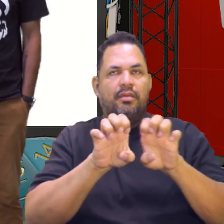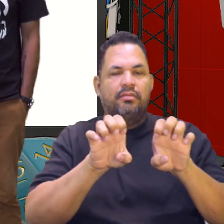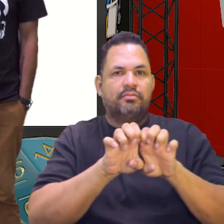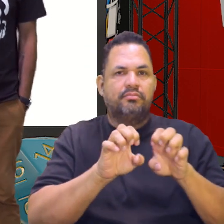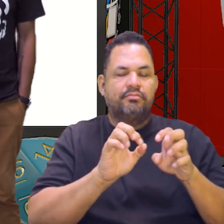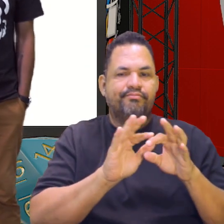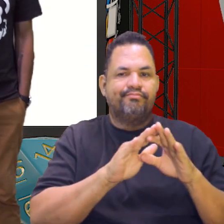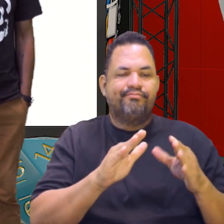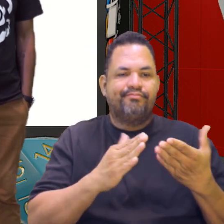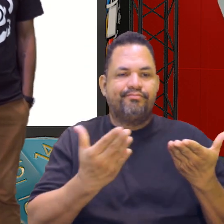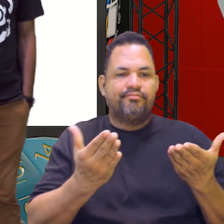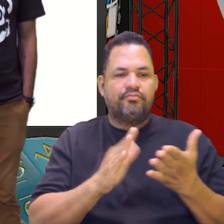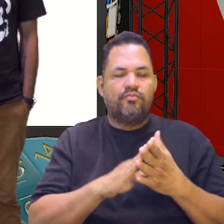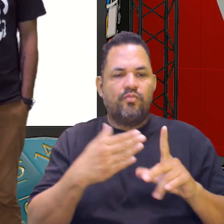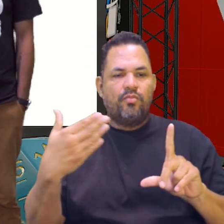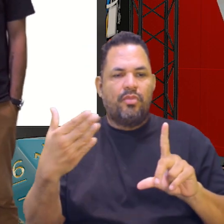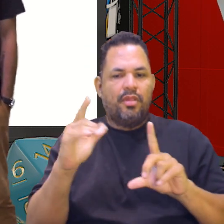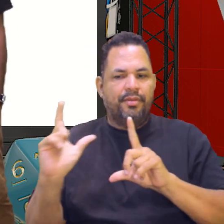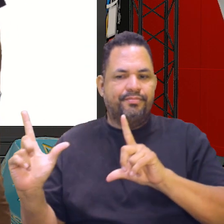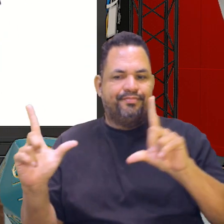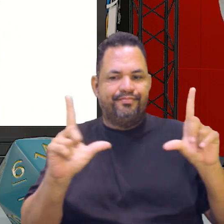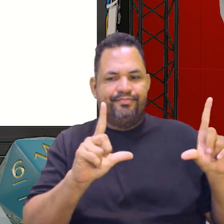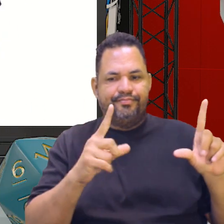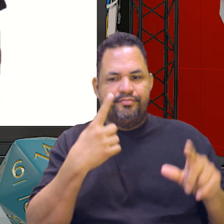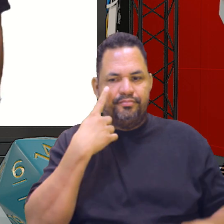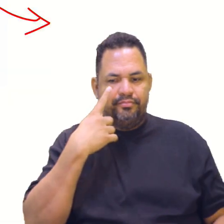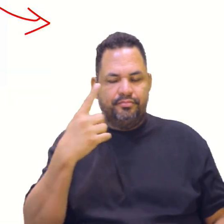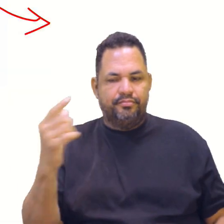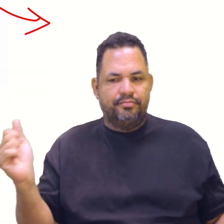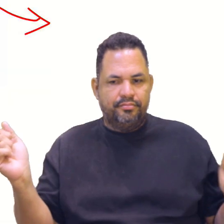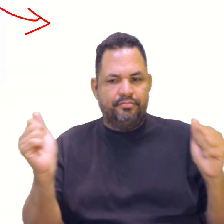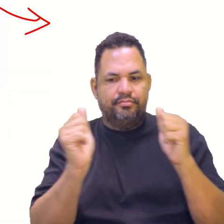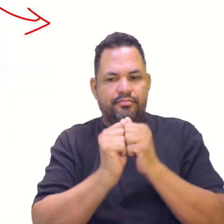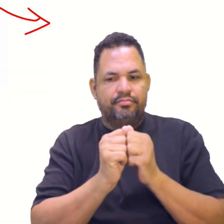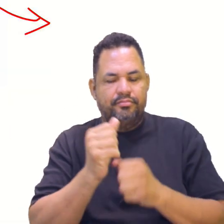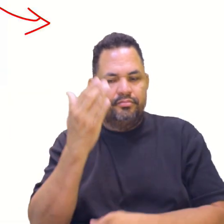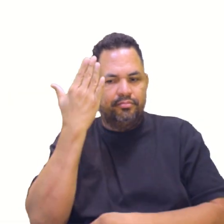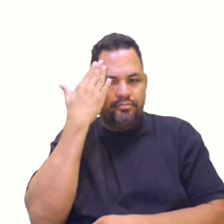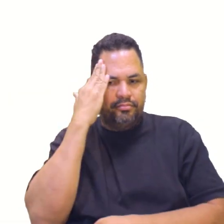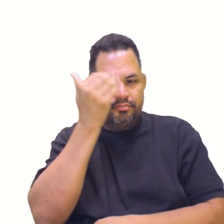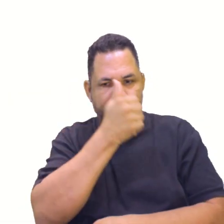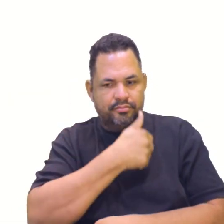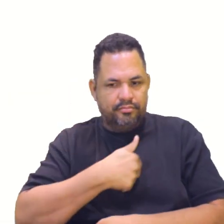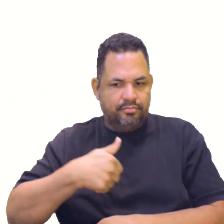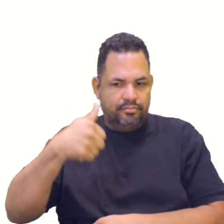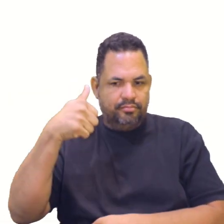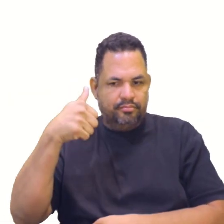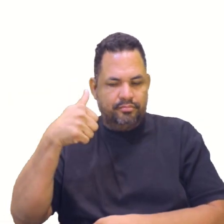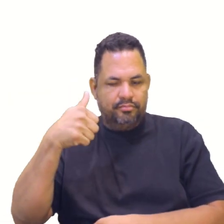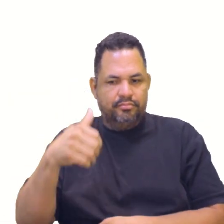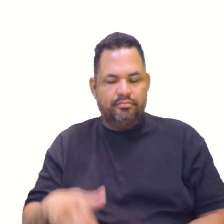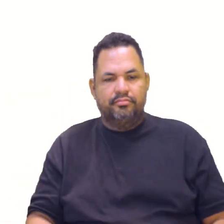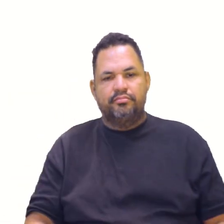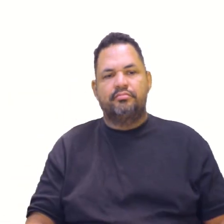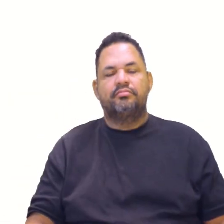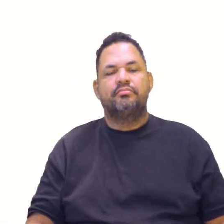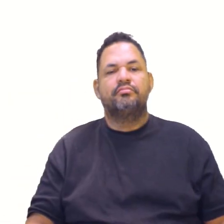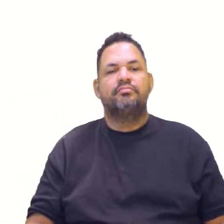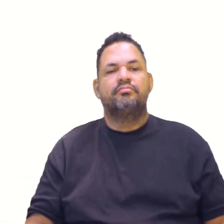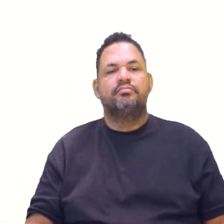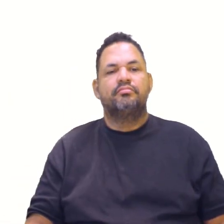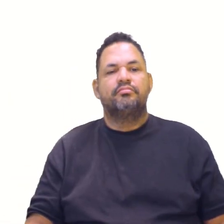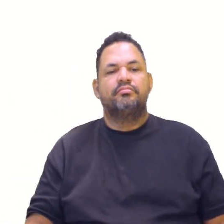reta, né? Por aí. Vamos lá na telinha, dar mais uma olhadinha de perto, entender um pouco melhor sobre isso. Então, distância entre ponto e reta,